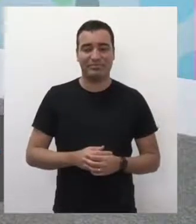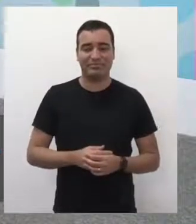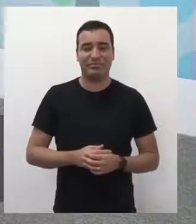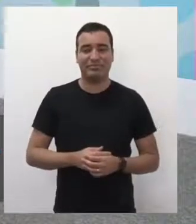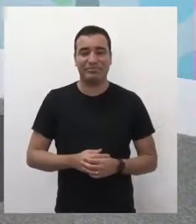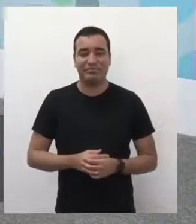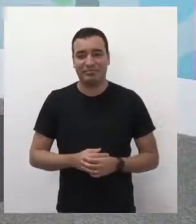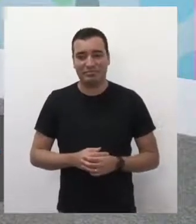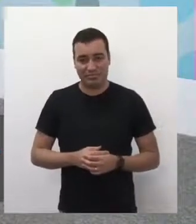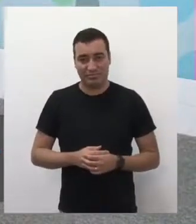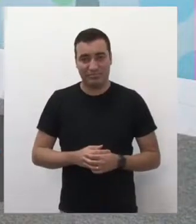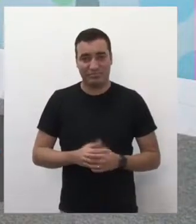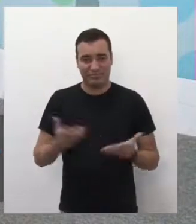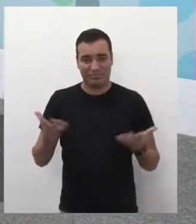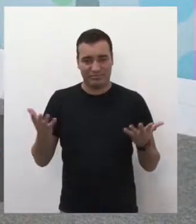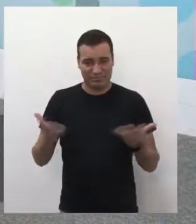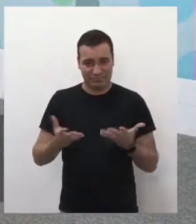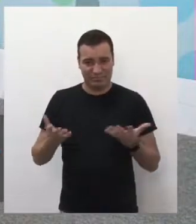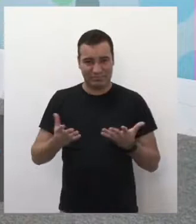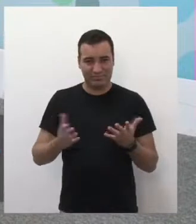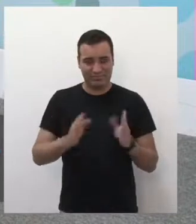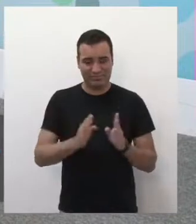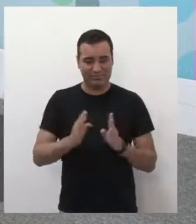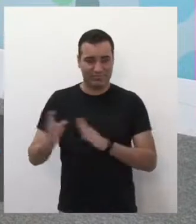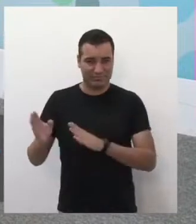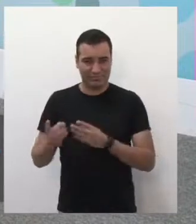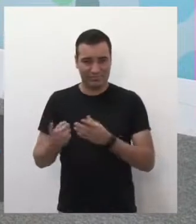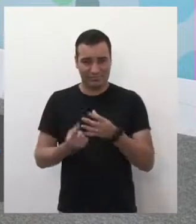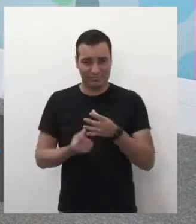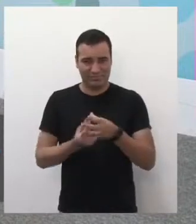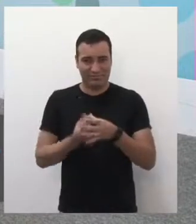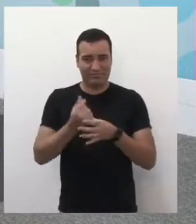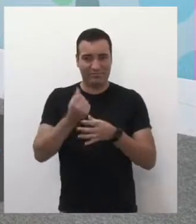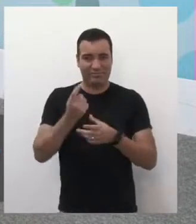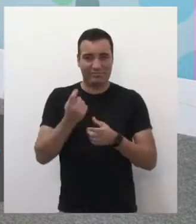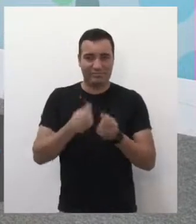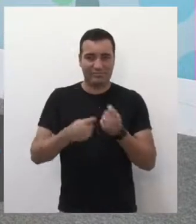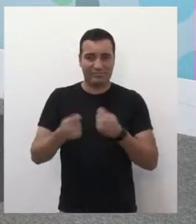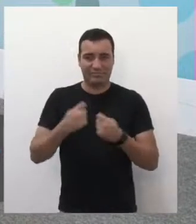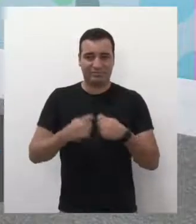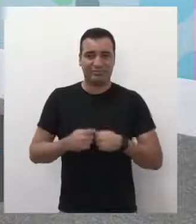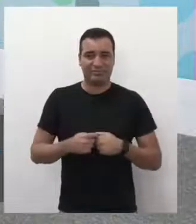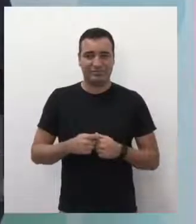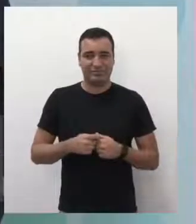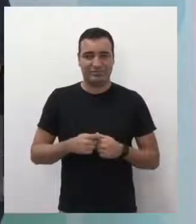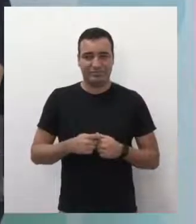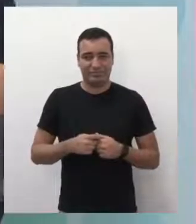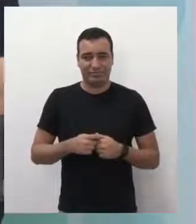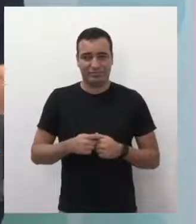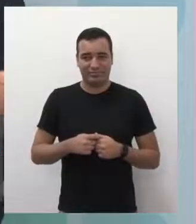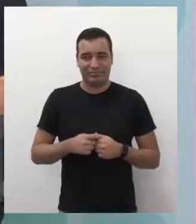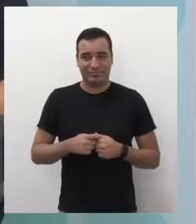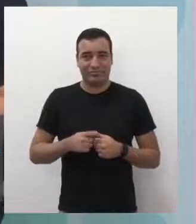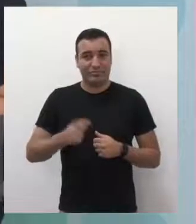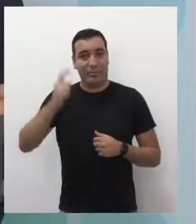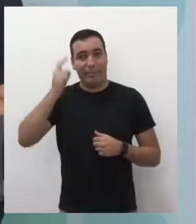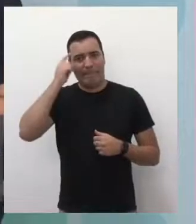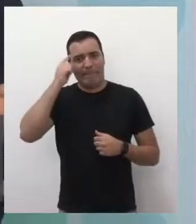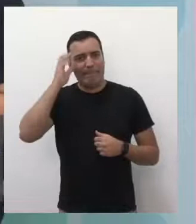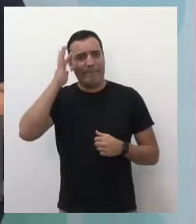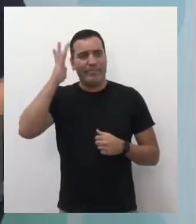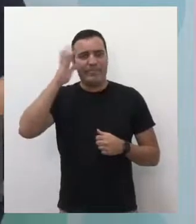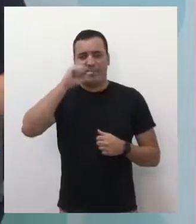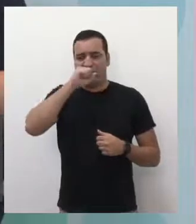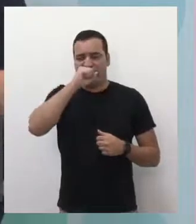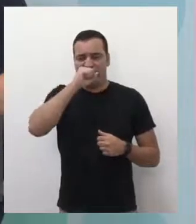Nesse sistema econômico que a gente vive, que é o sistema capitalista, eu não estou falando do pensamento, enfim, não estou